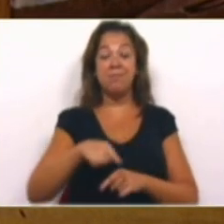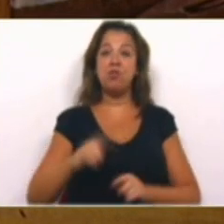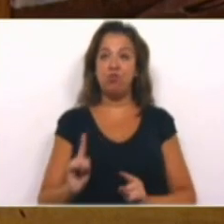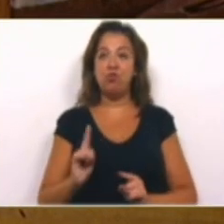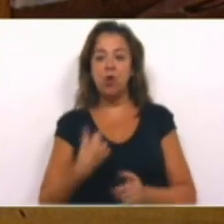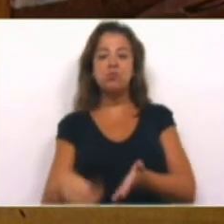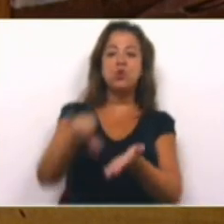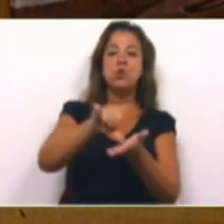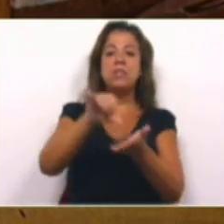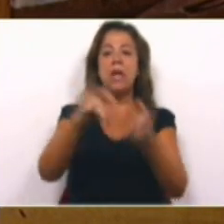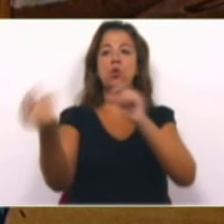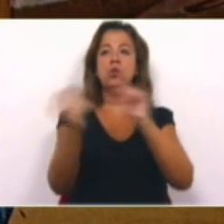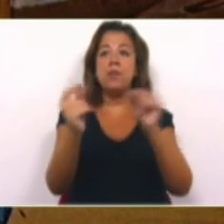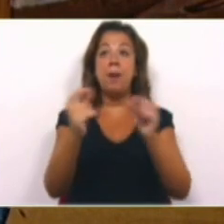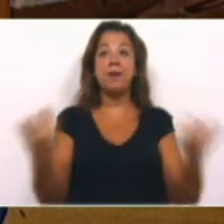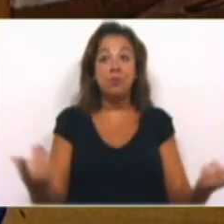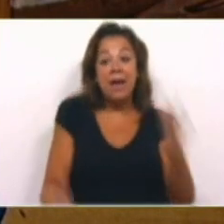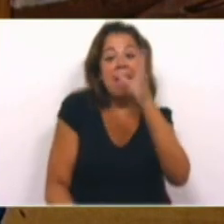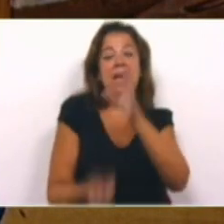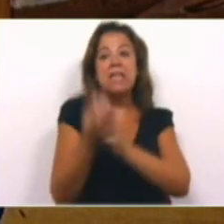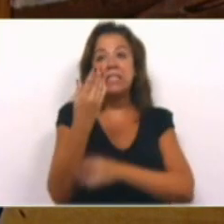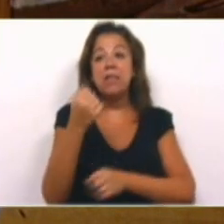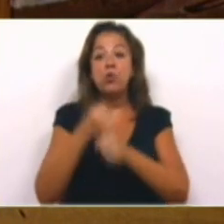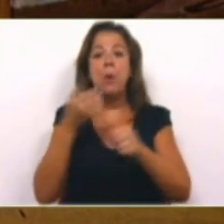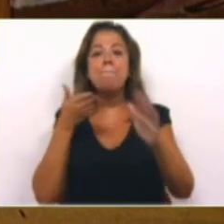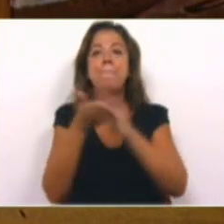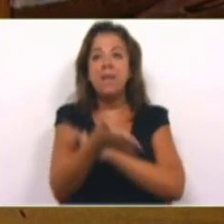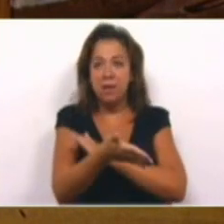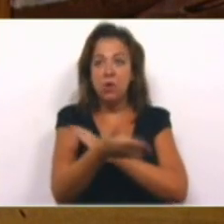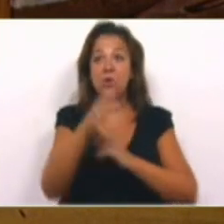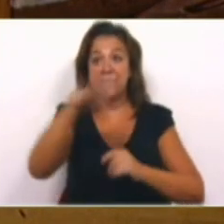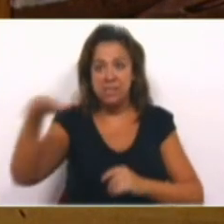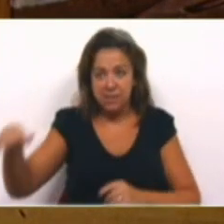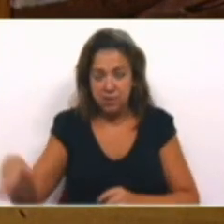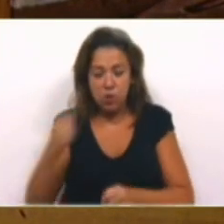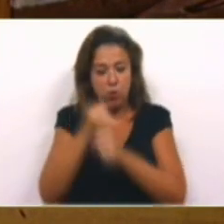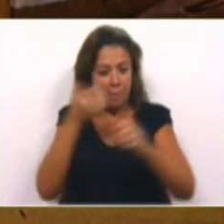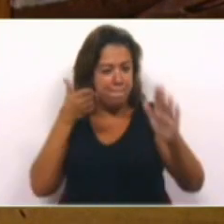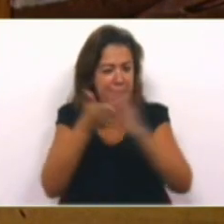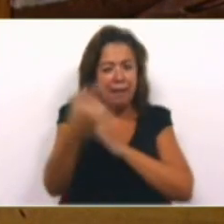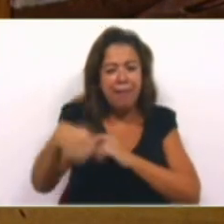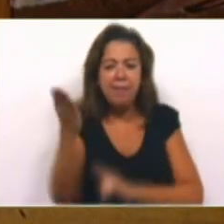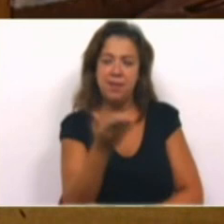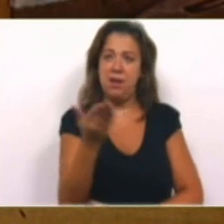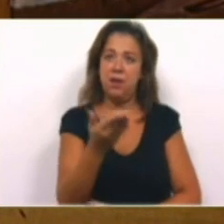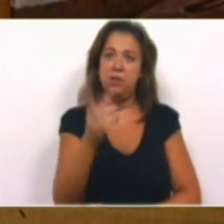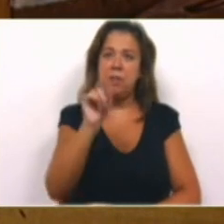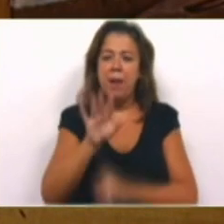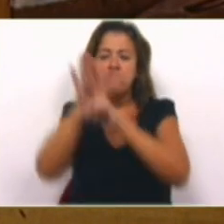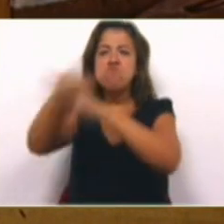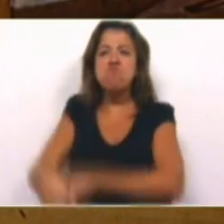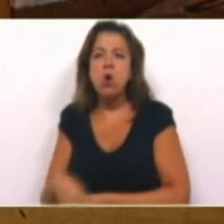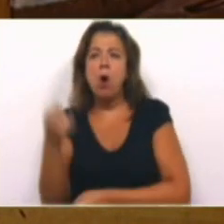no centro deste debate a criação de emprego da ciência, a criação de emprego com direitos e o combate à